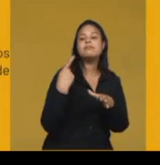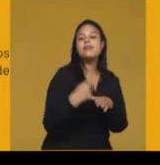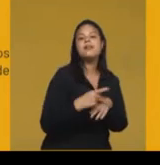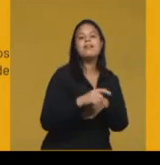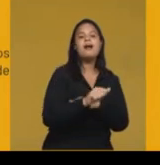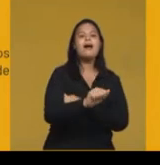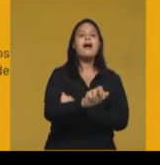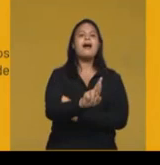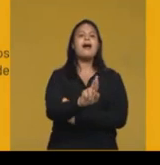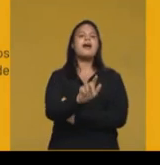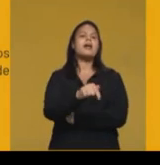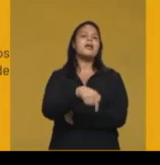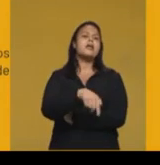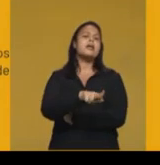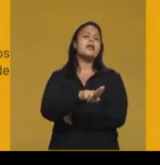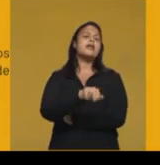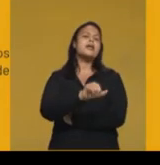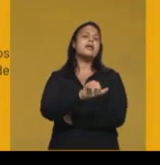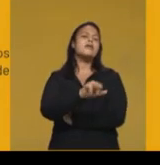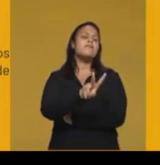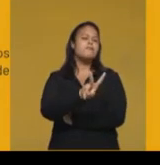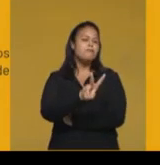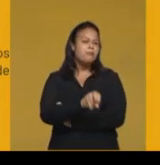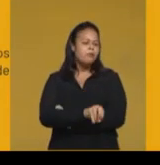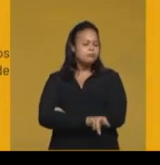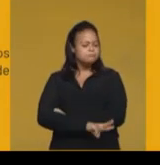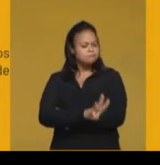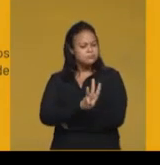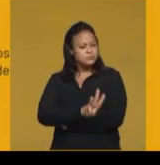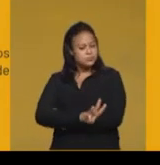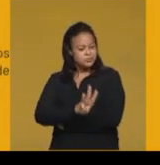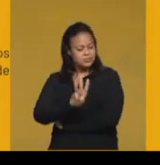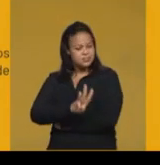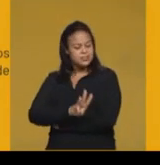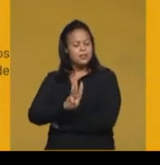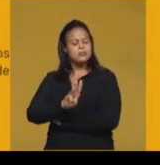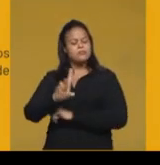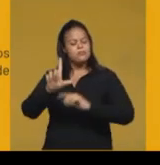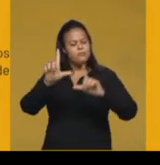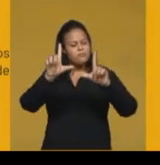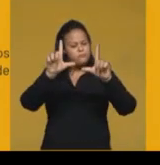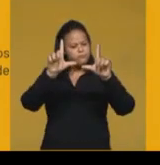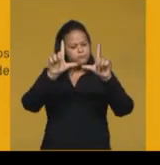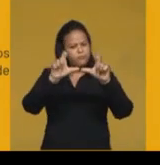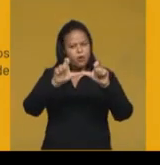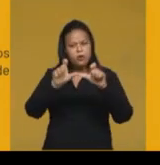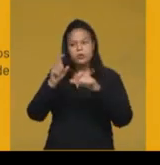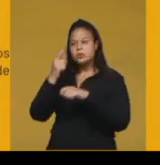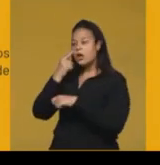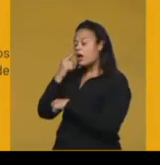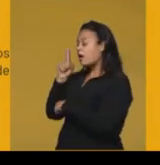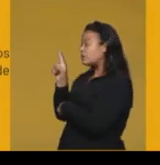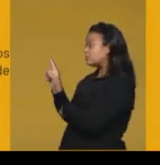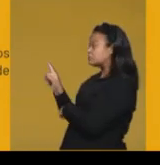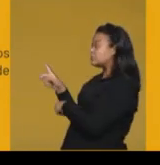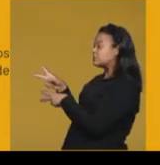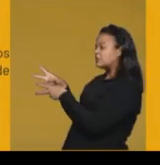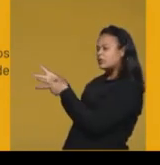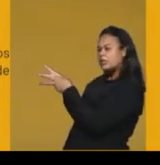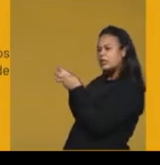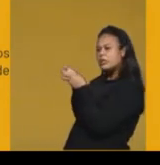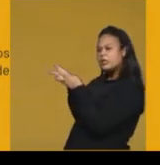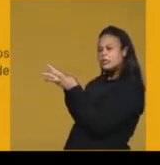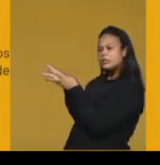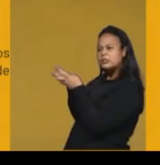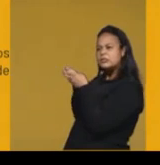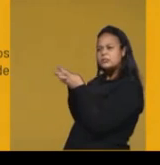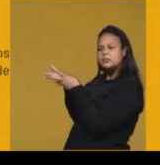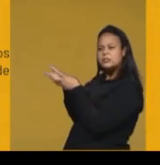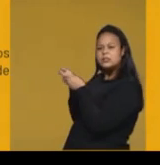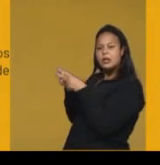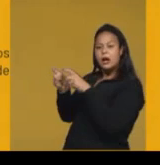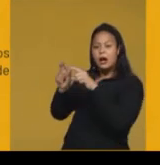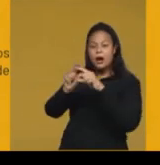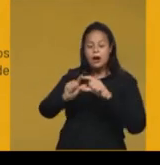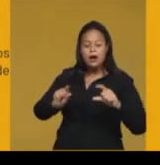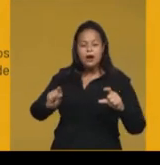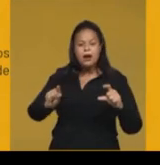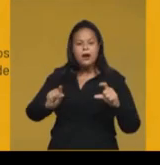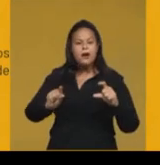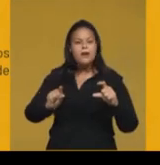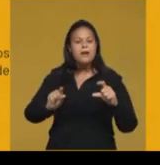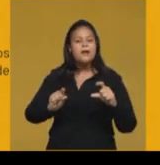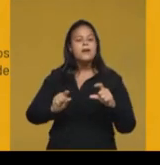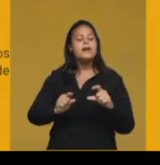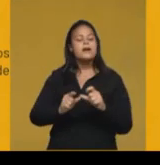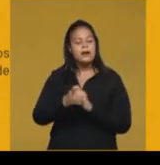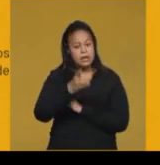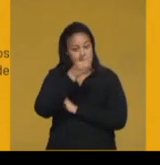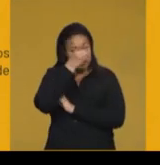lá no site, falando, olha, foto, é que a gente chama, né, de fonte. Foto, arquivo pessoal